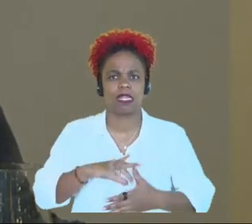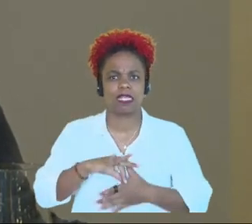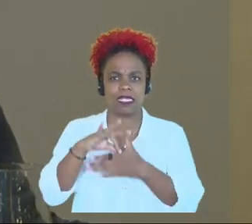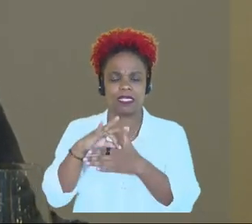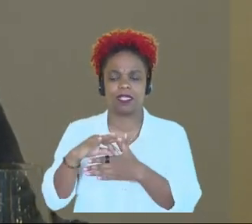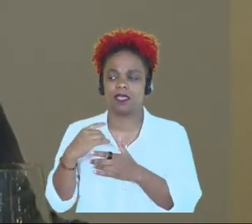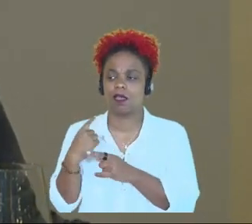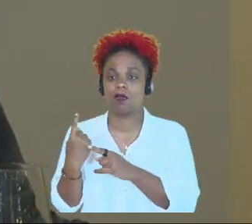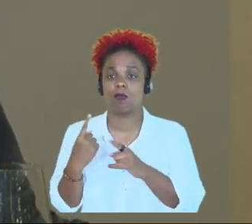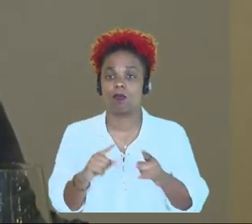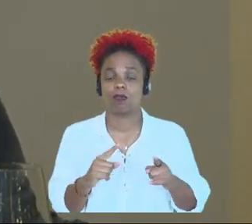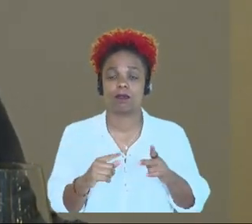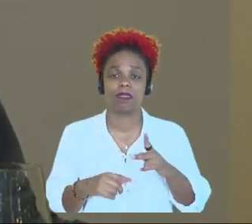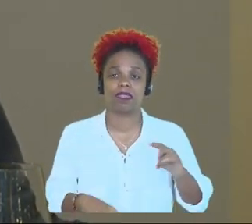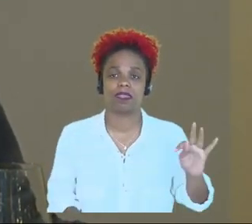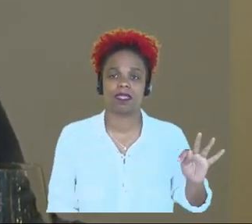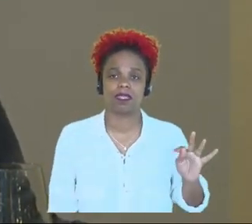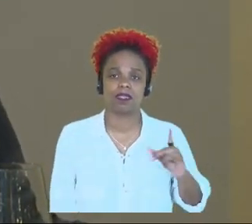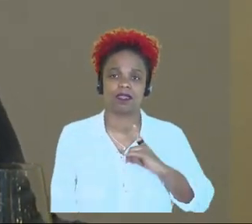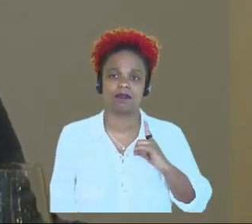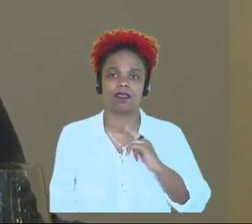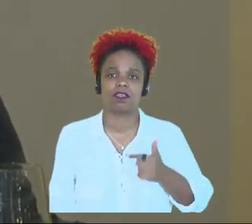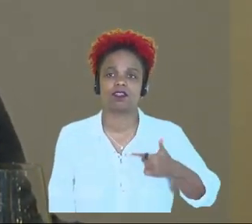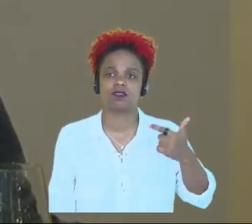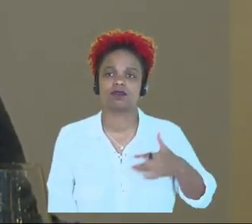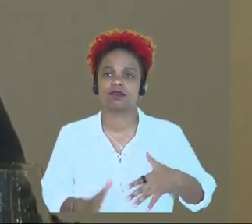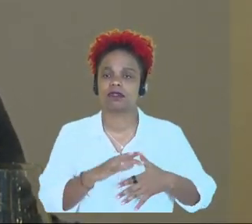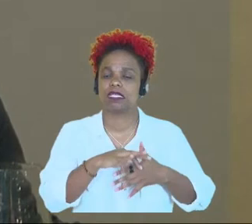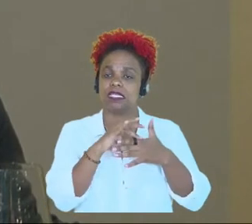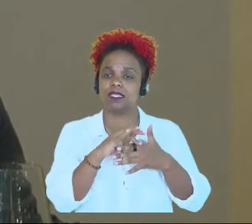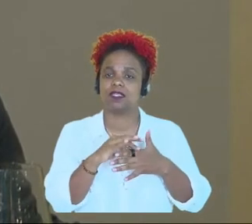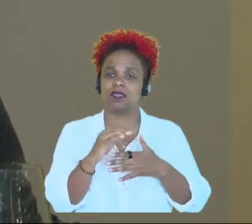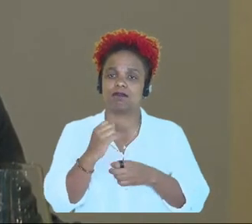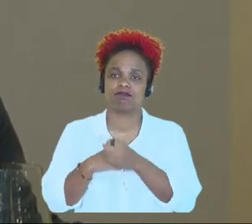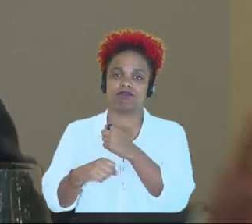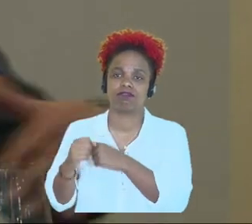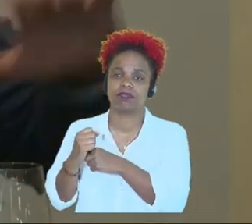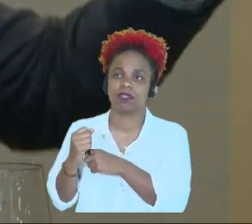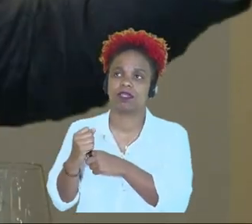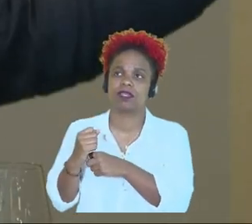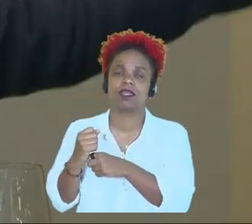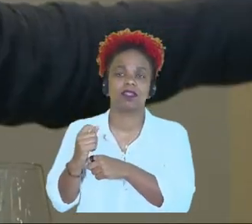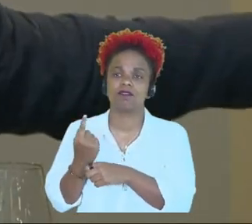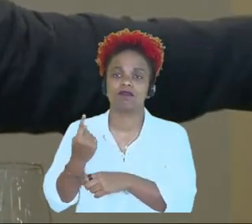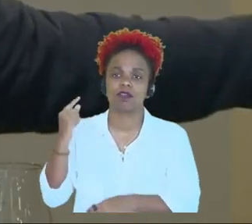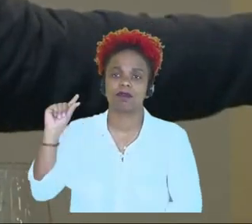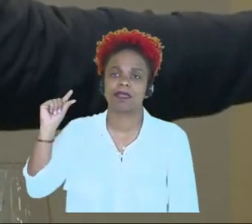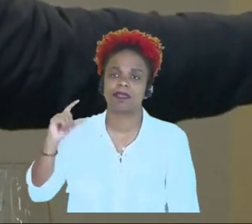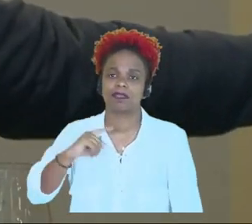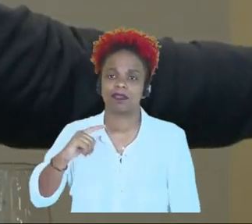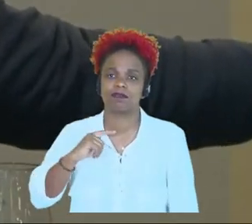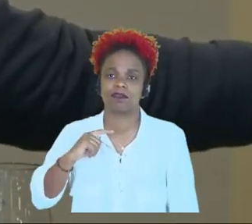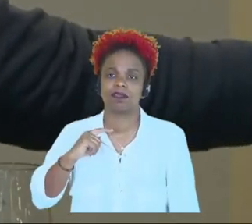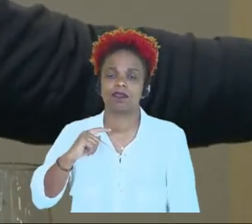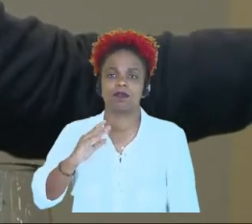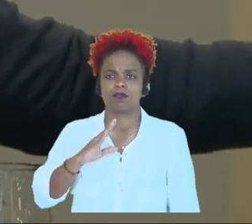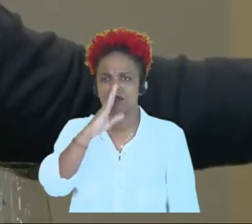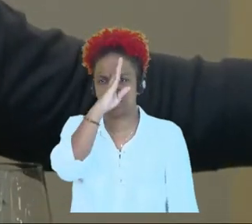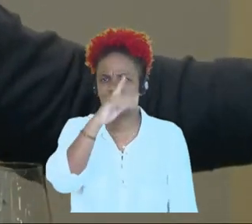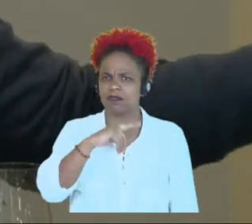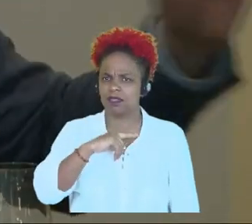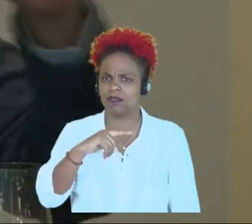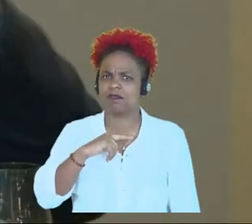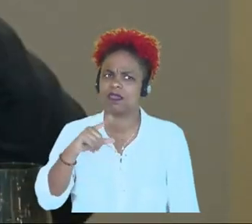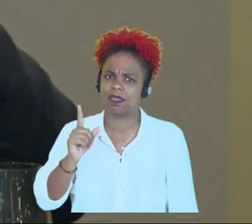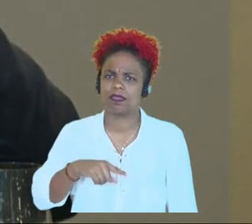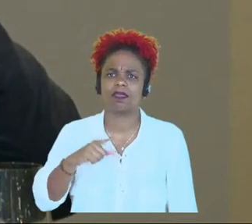oposição e o segundo maior líder político da história recente do Brasil. Então, com relação a isso, não tem nem o que dizer. O Bolsonaro é grande. Ele é muito